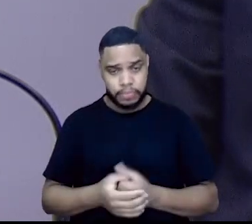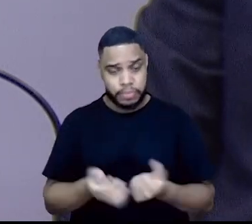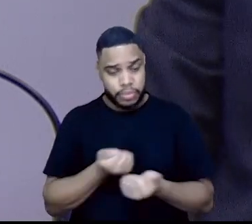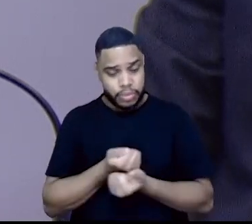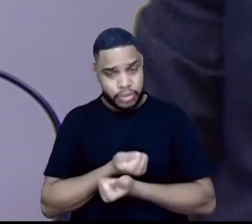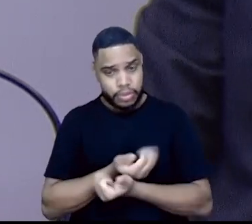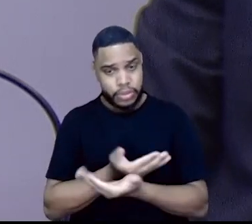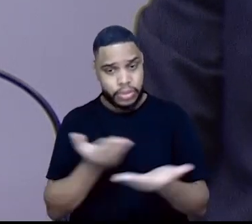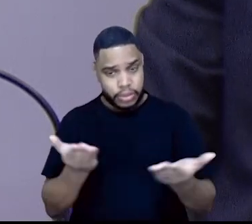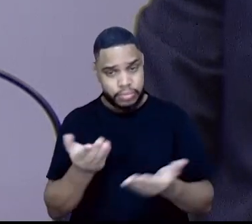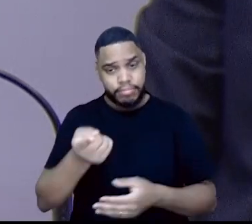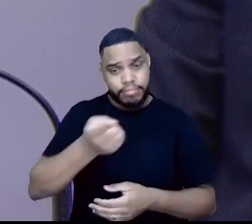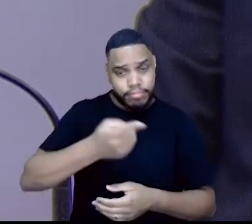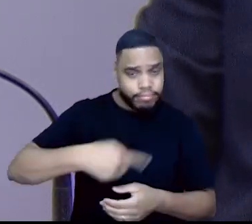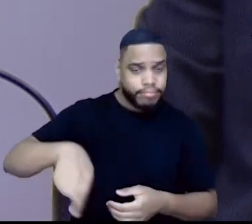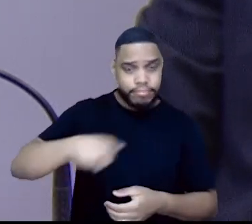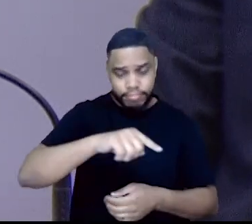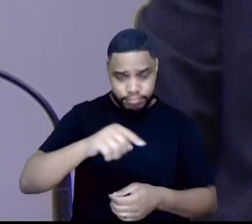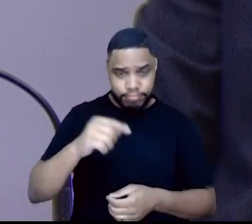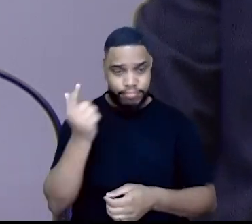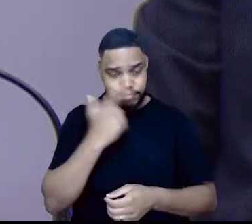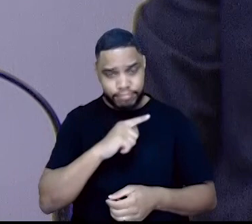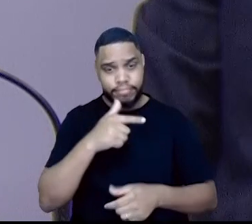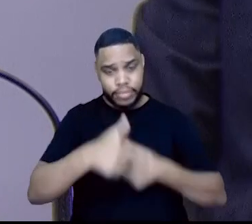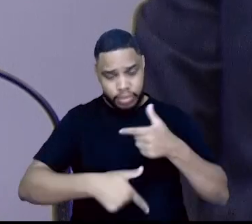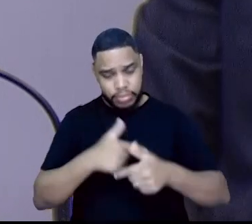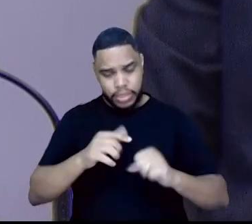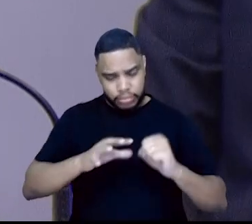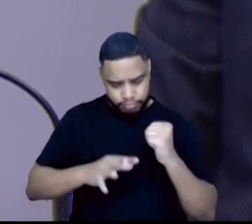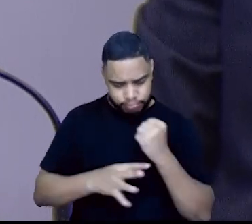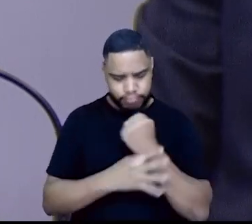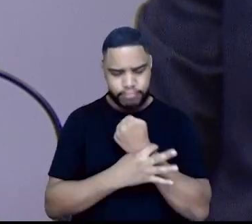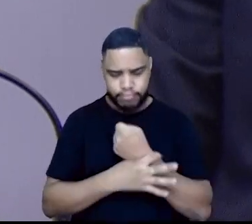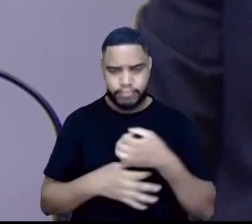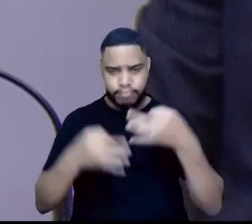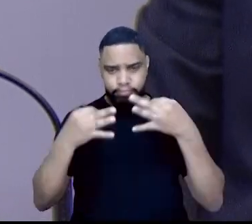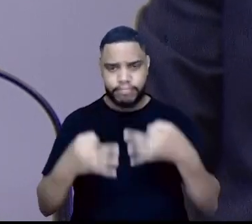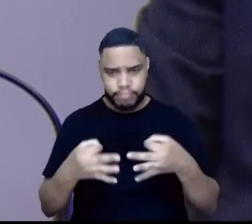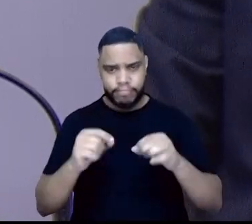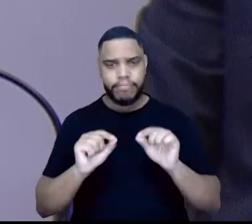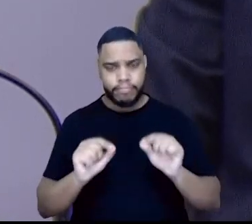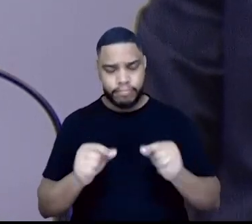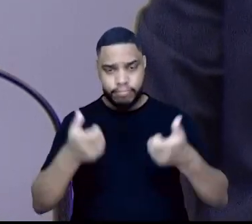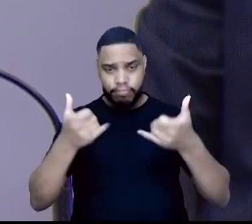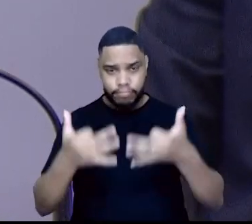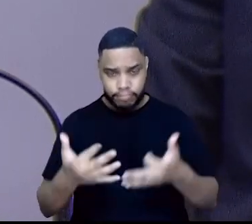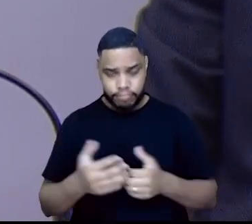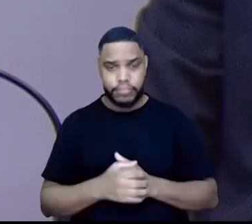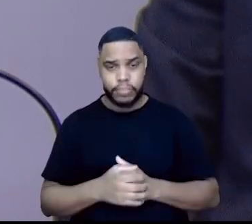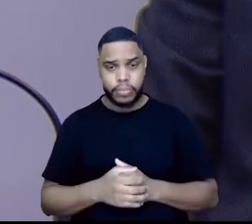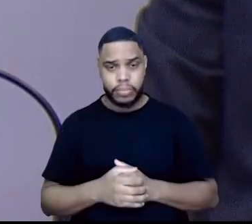a concretização da isonomia e da segurança jurídica fundantes